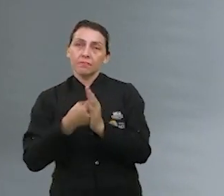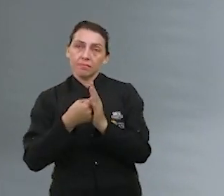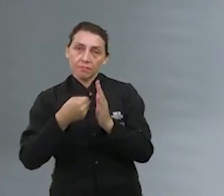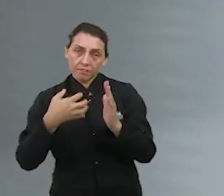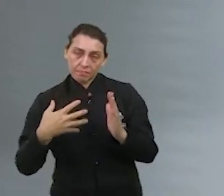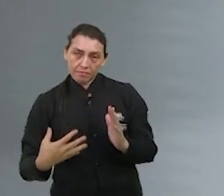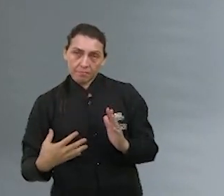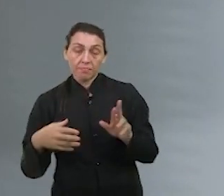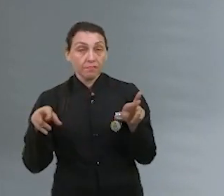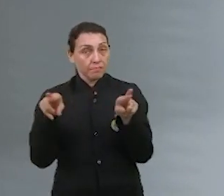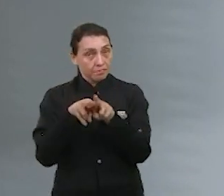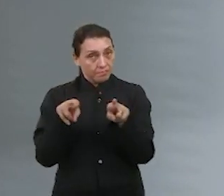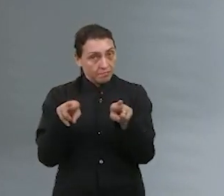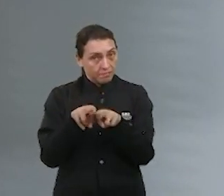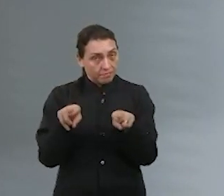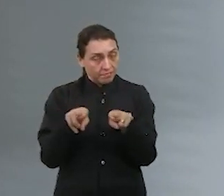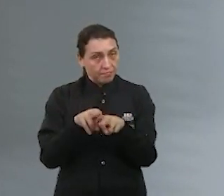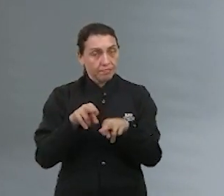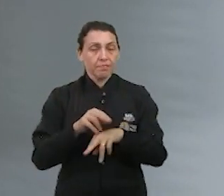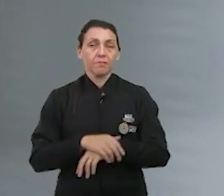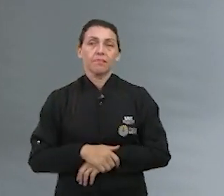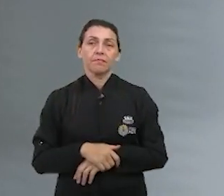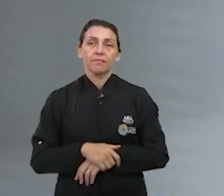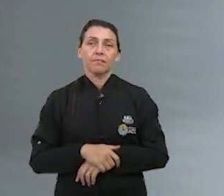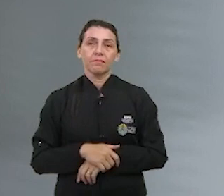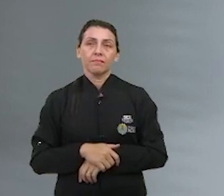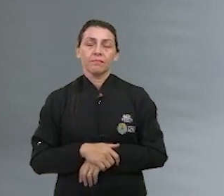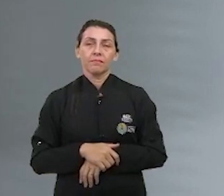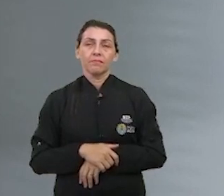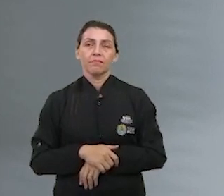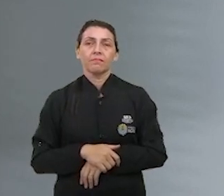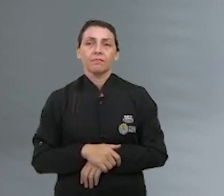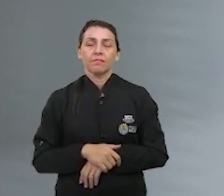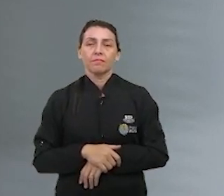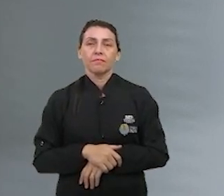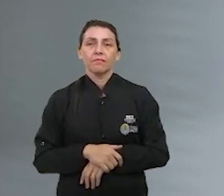como resistência, tá? Ela